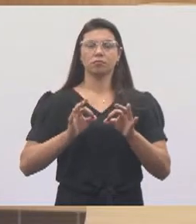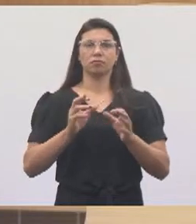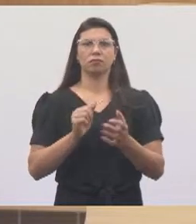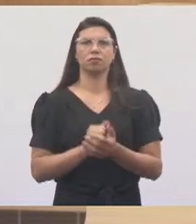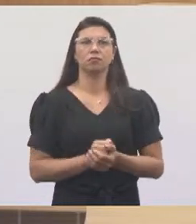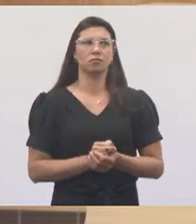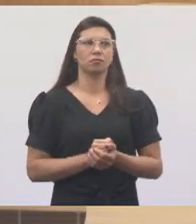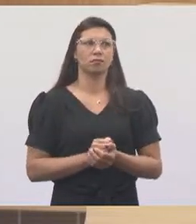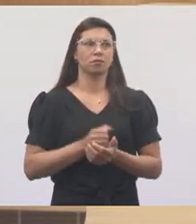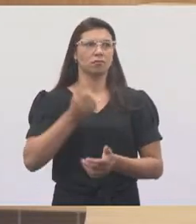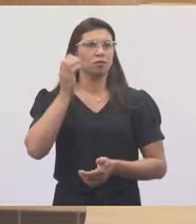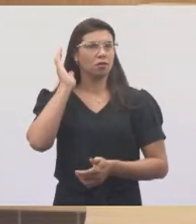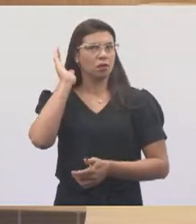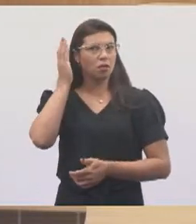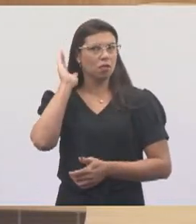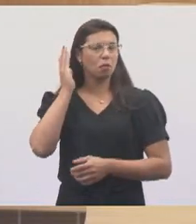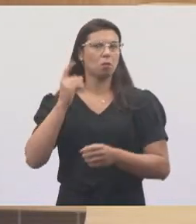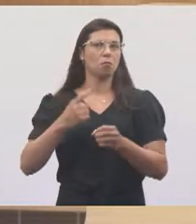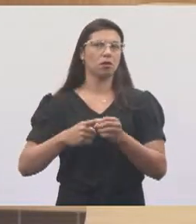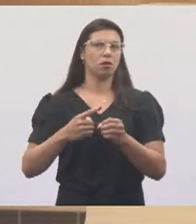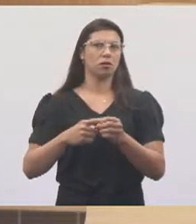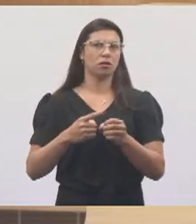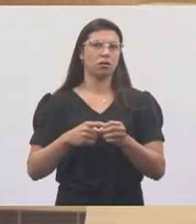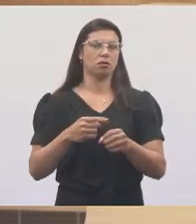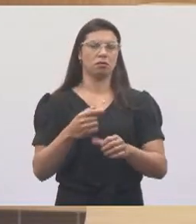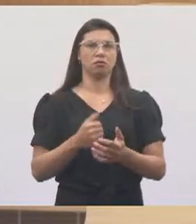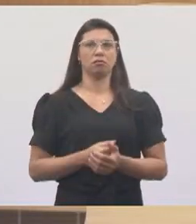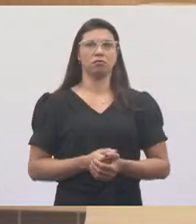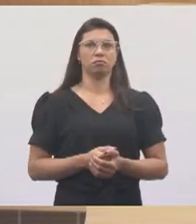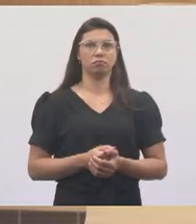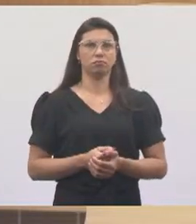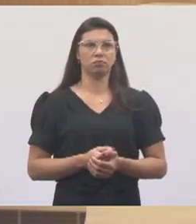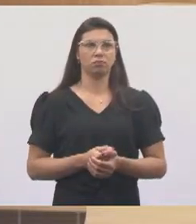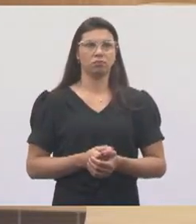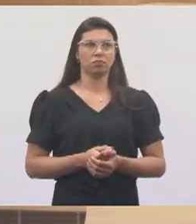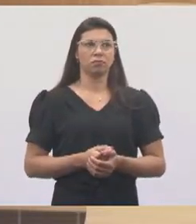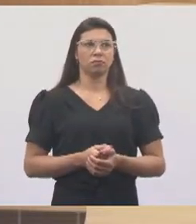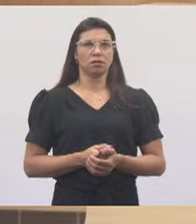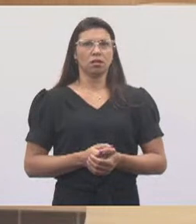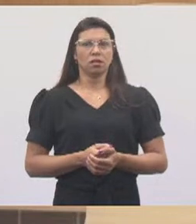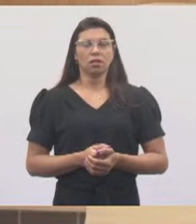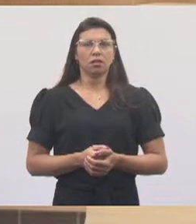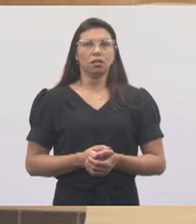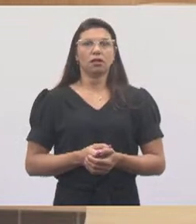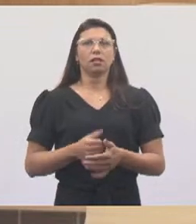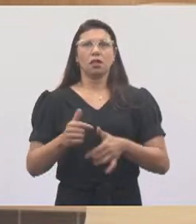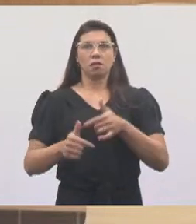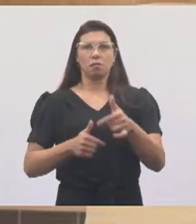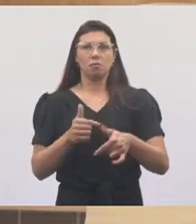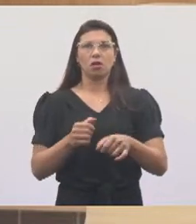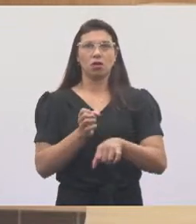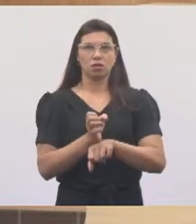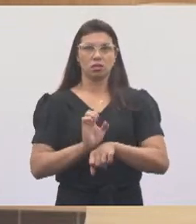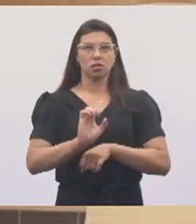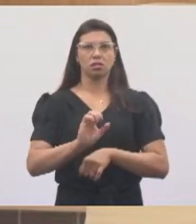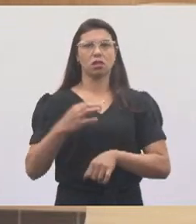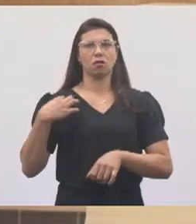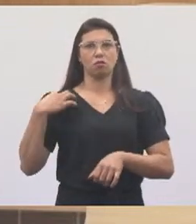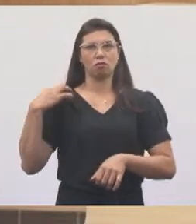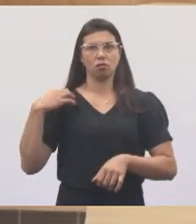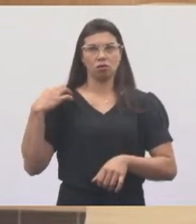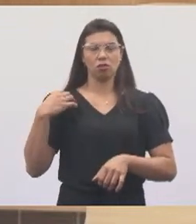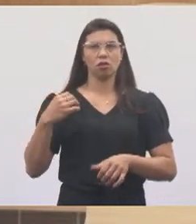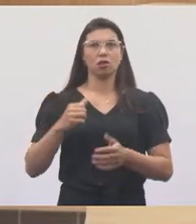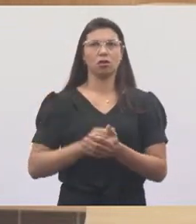do doutrinador e promotor de justiça, Dr. Fernando de Almeida Pedroso. Exerceu a função de estagiário voluntário